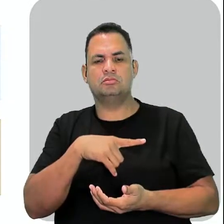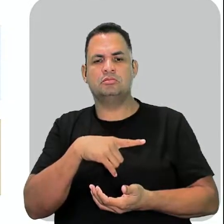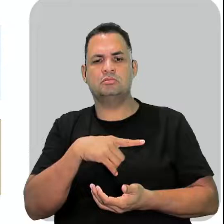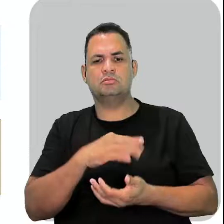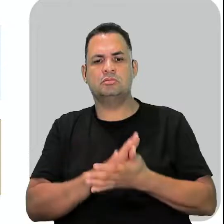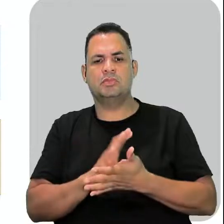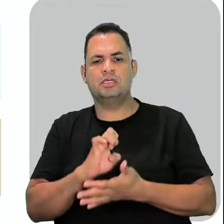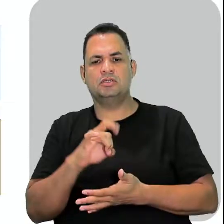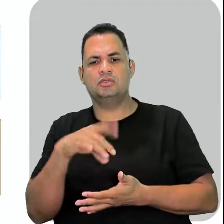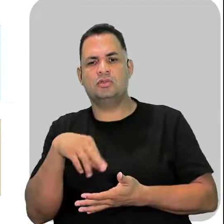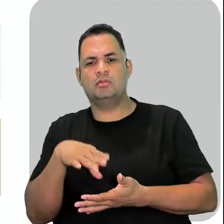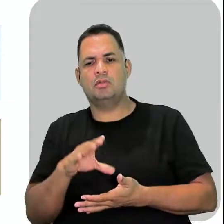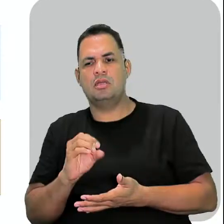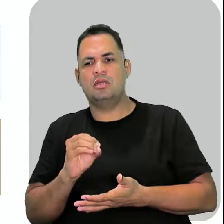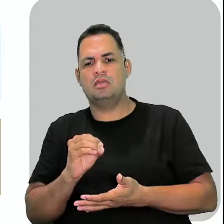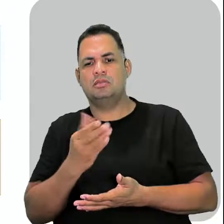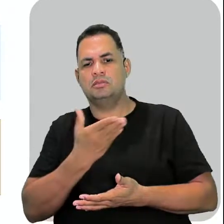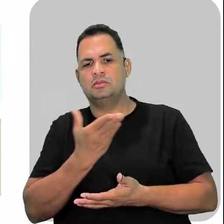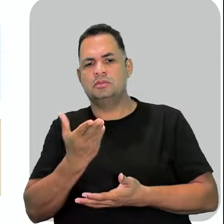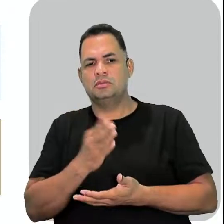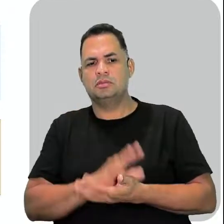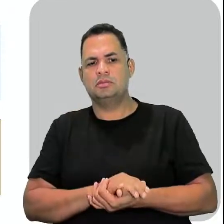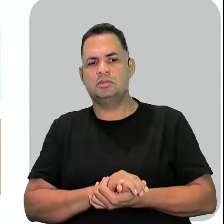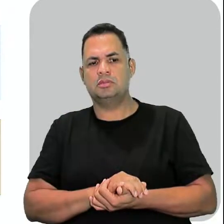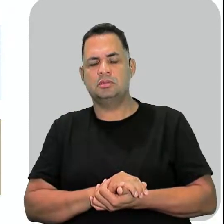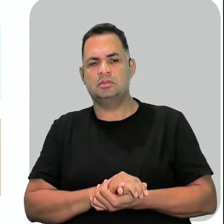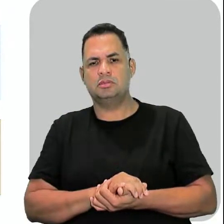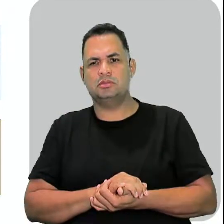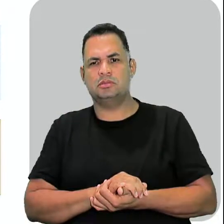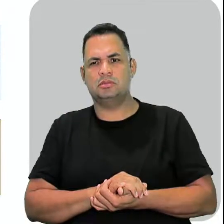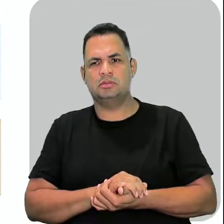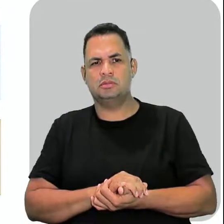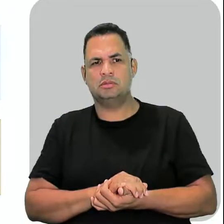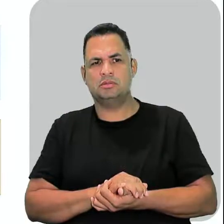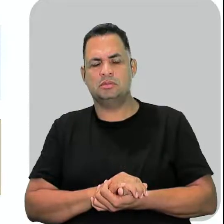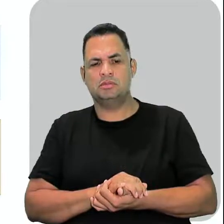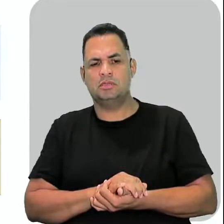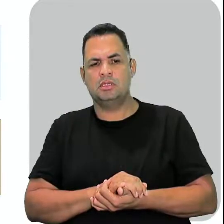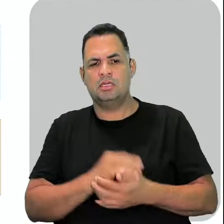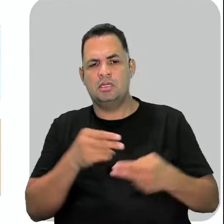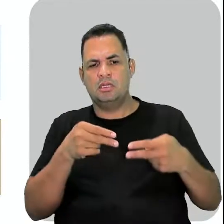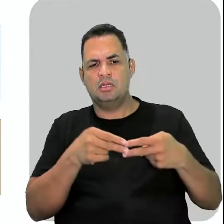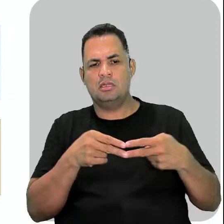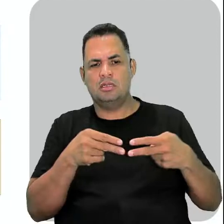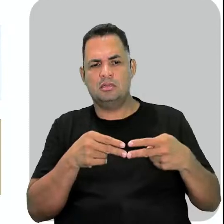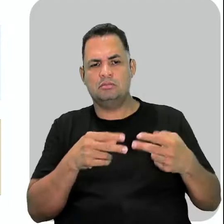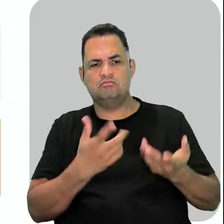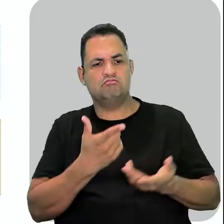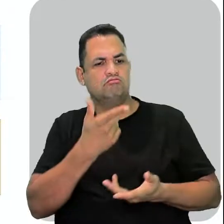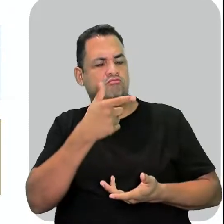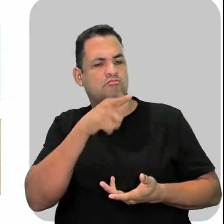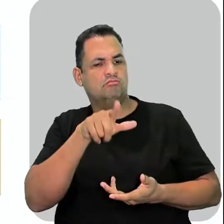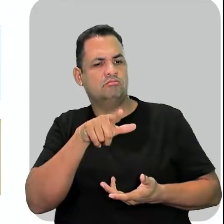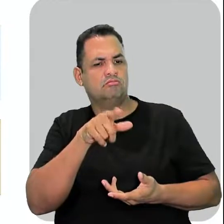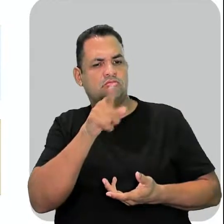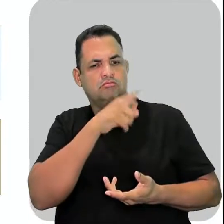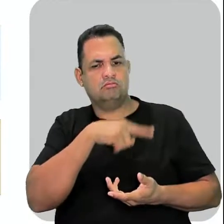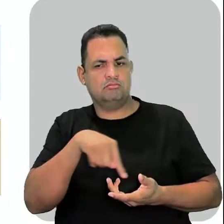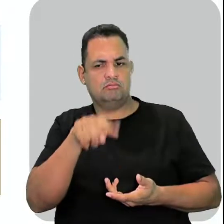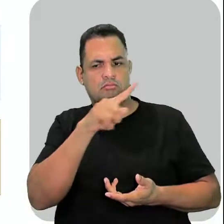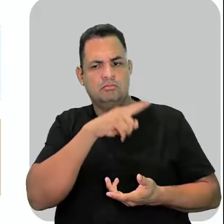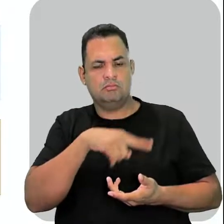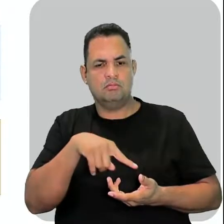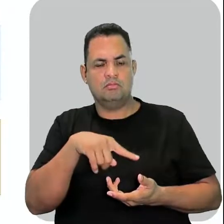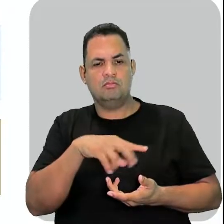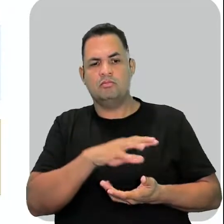dos isômeros. Esta ligação dupla aqui, ó, pessoal, faz com que eles não consigam girar.